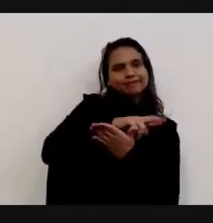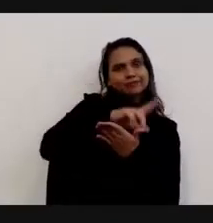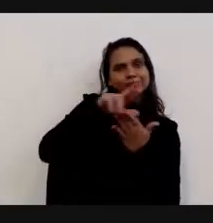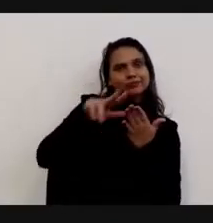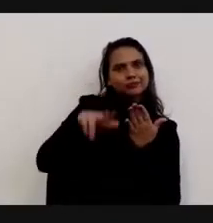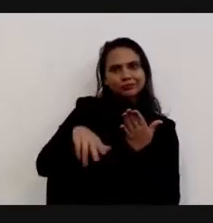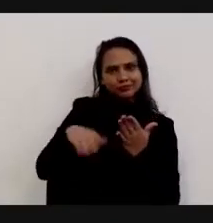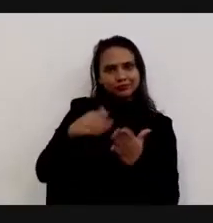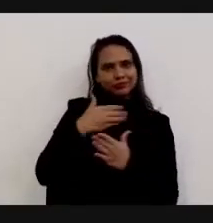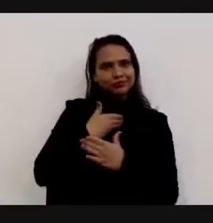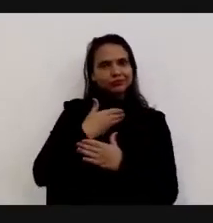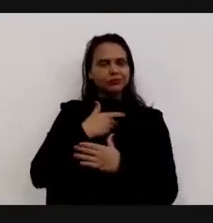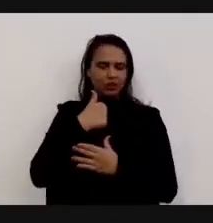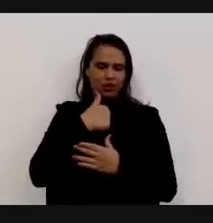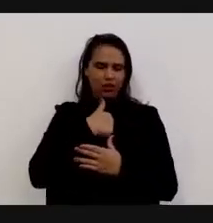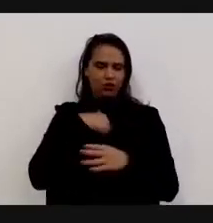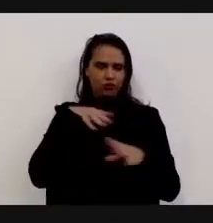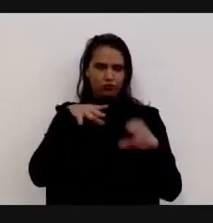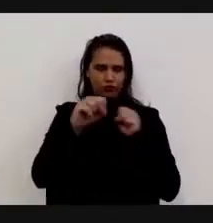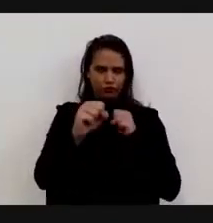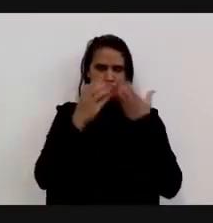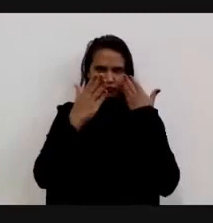sou consultor legislativo da casa,